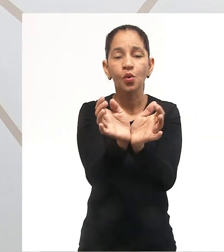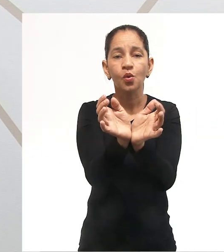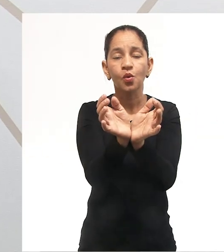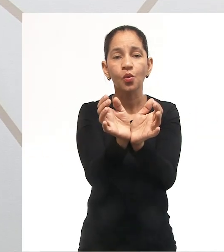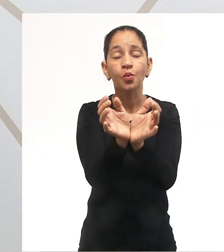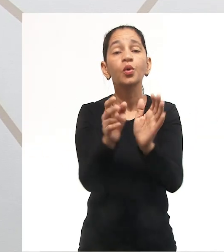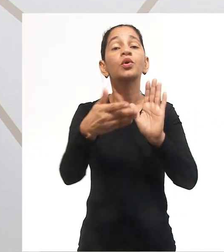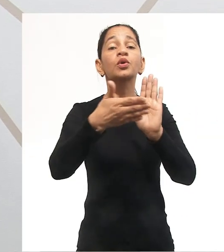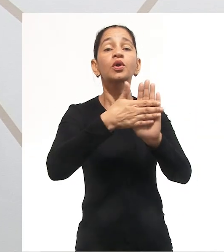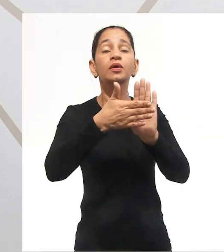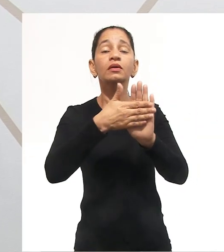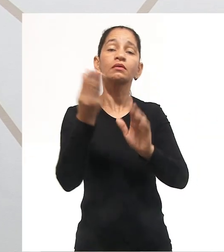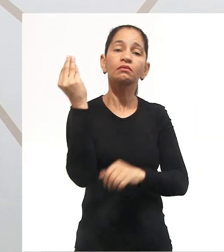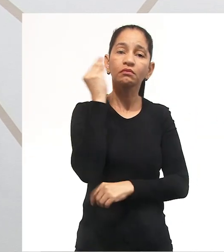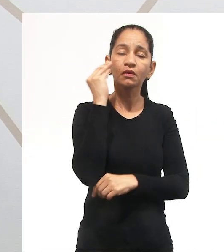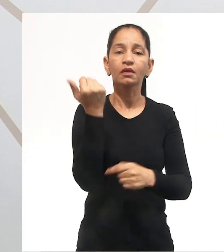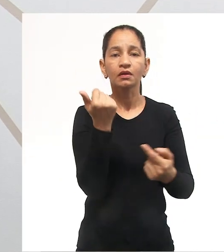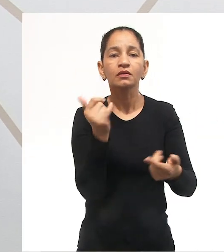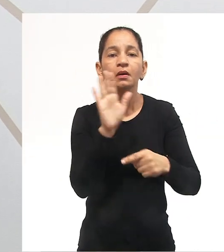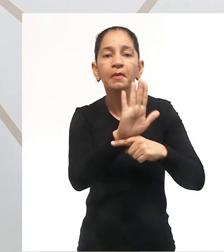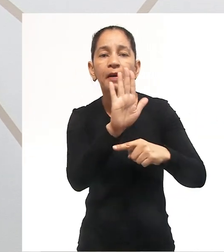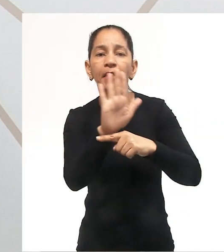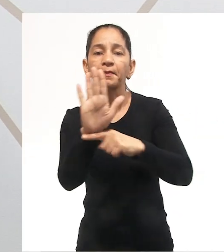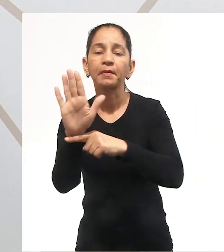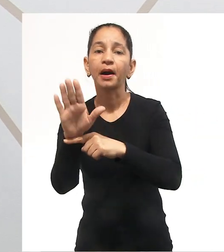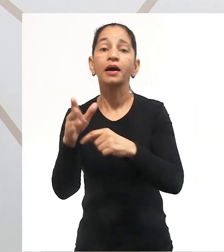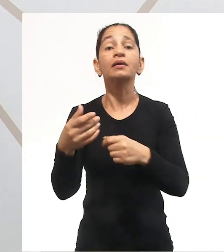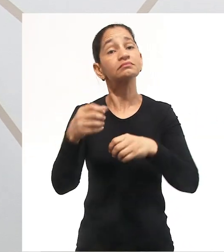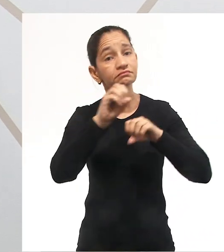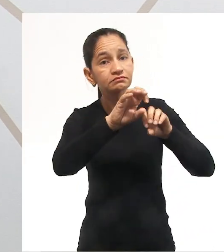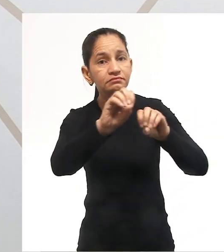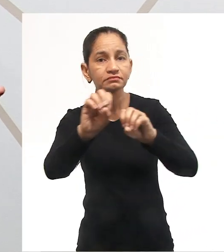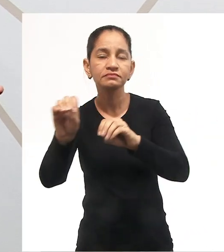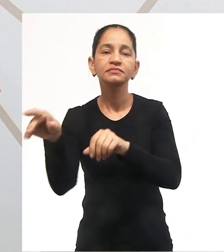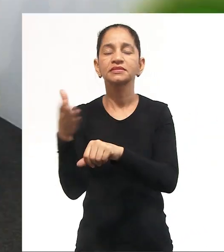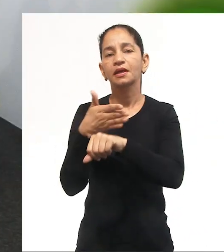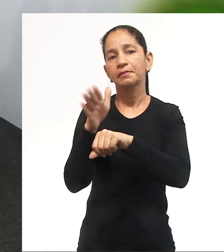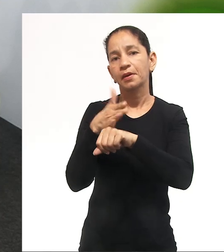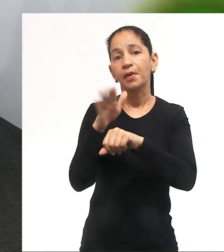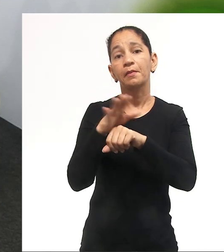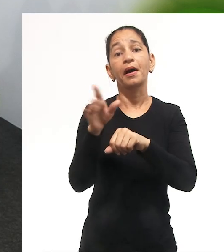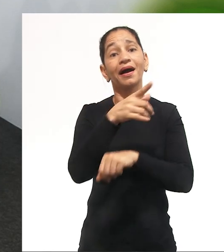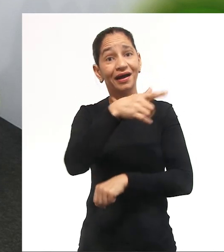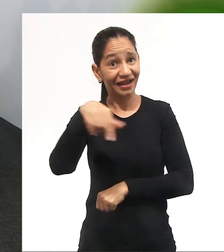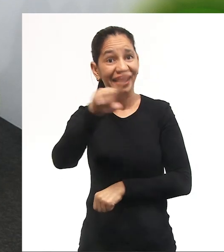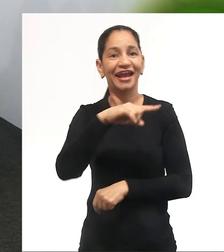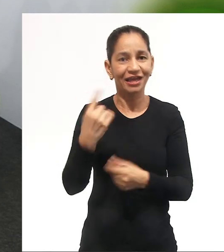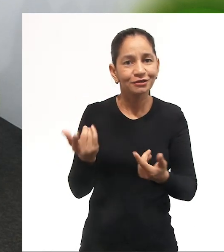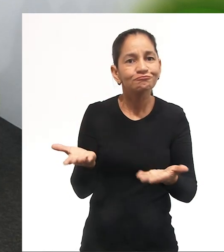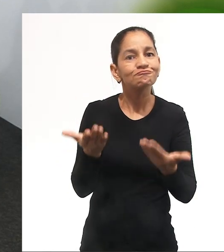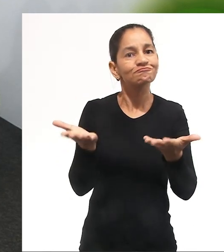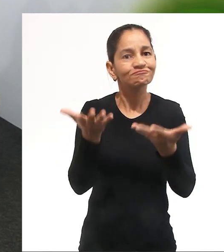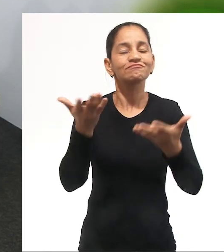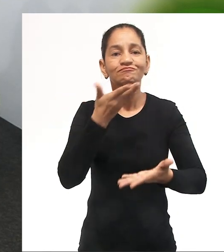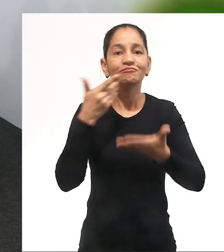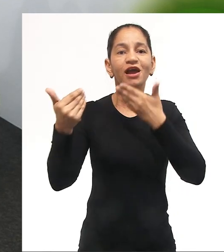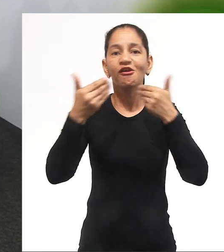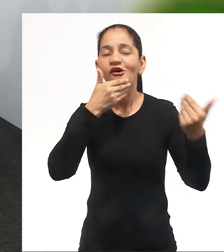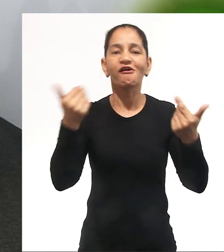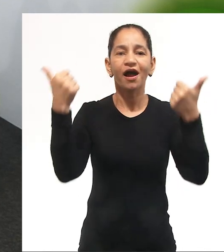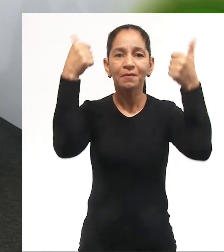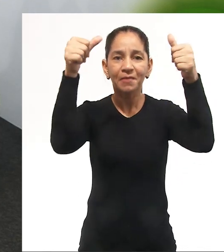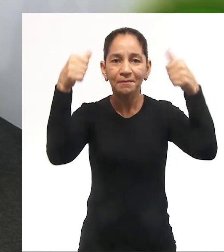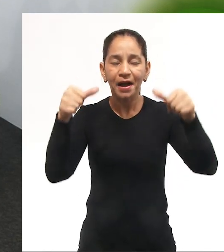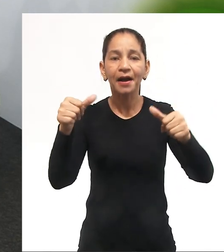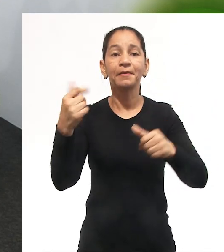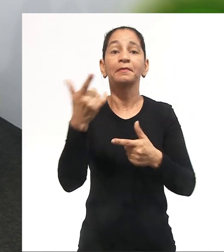em Grupo, né, que promove isso. E dentre essas práticas foi também provocada vocês, né, criar